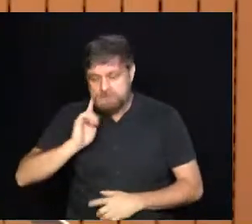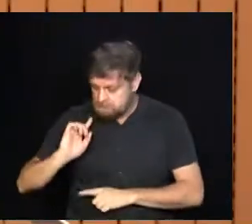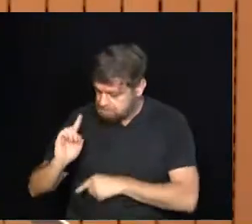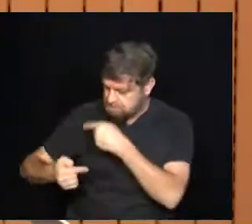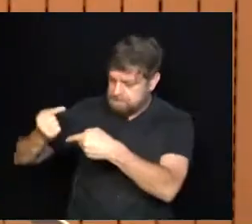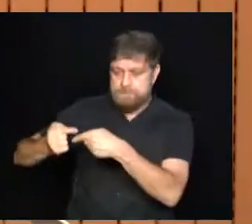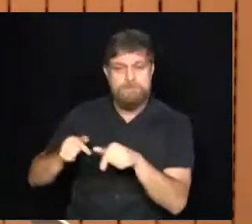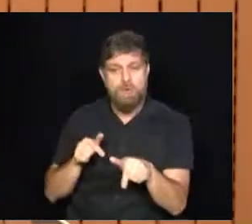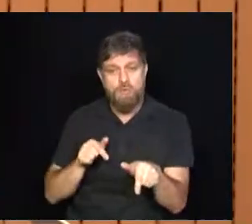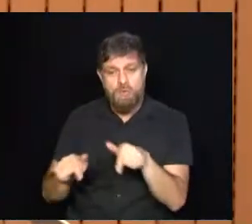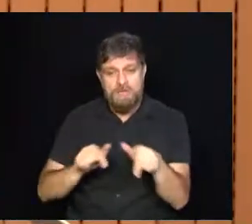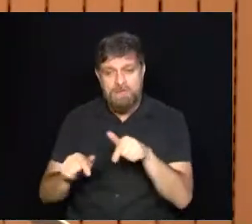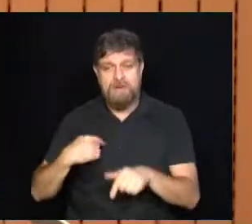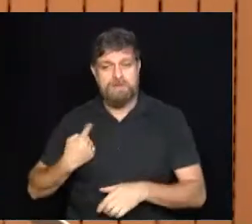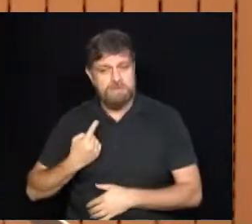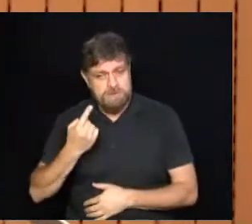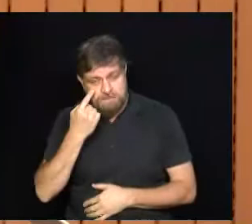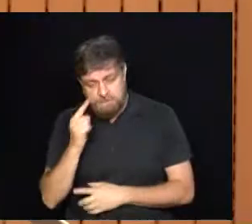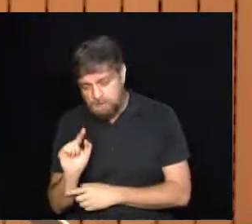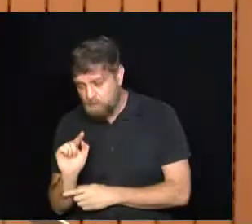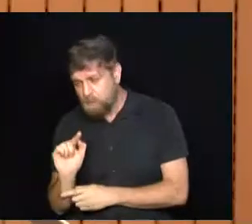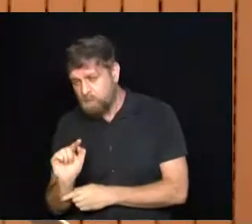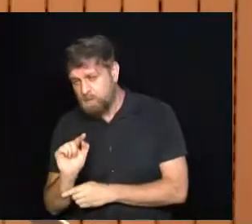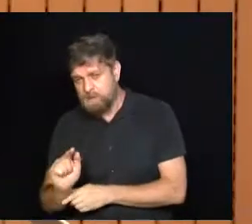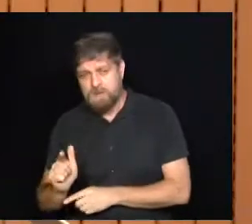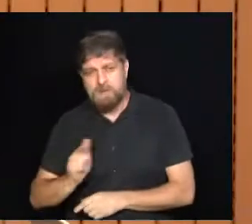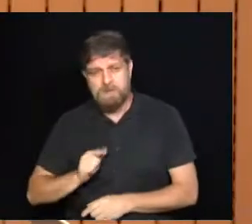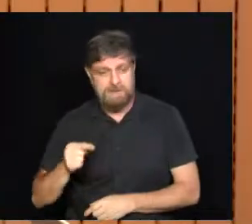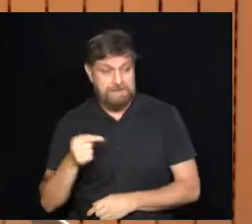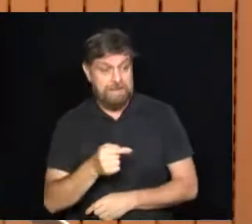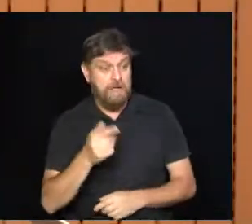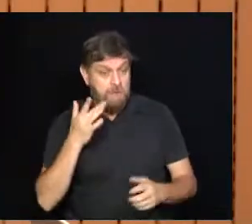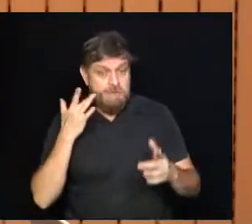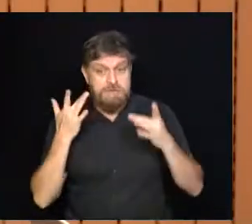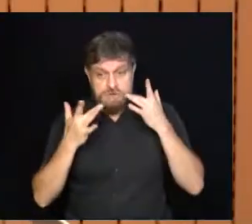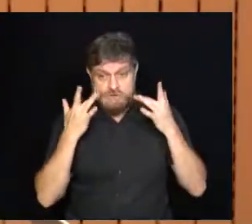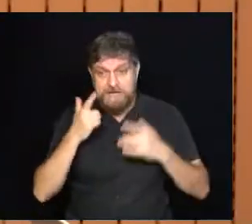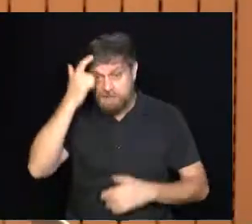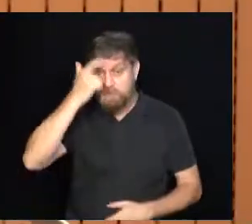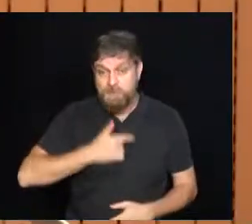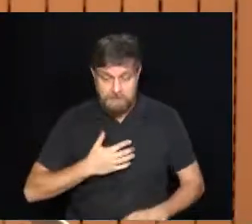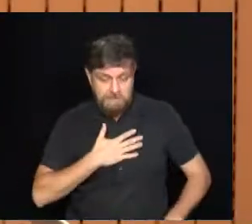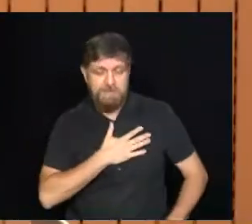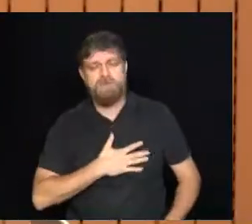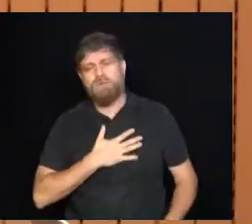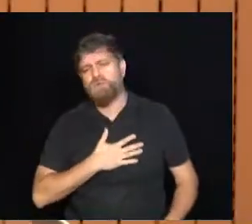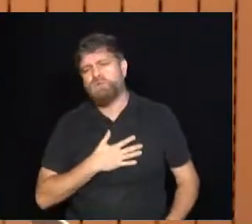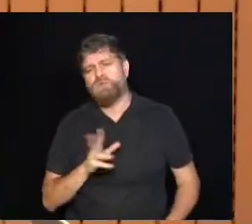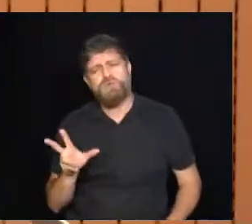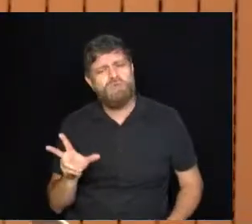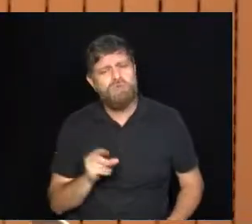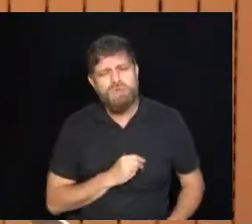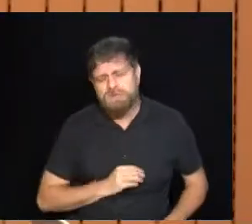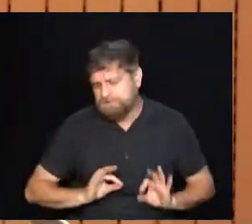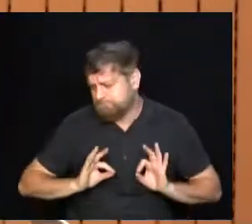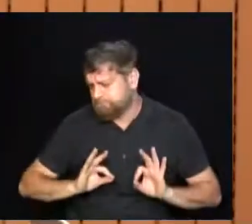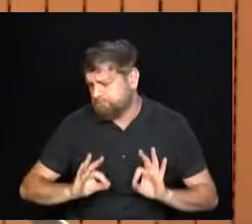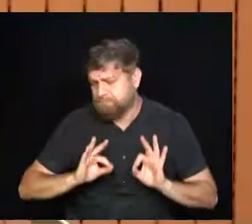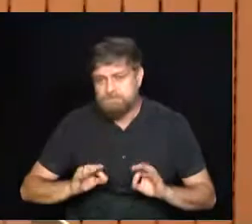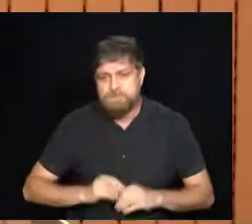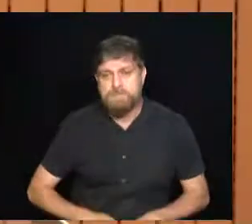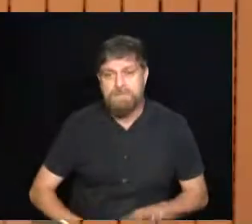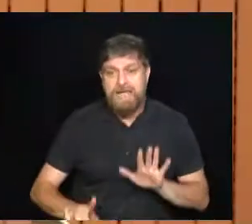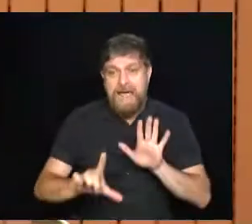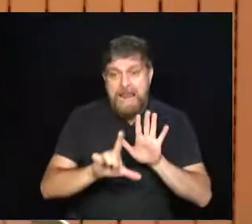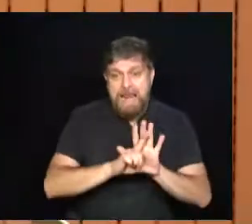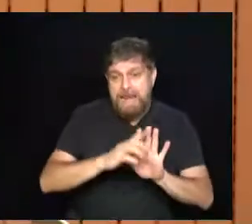trabalho, a gente vê esse teatro, eu já tive o prazer de assistir esse teatro feito, falando da Maria da Penha. Então, a gente